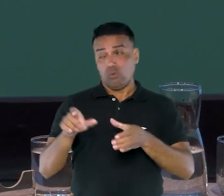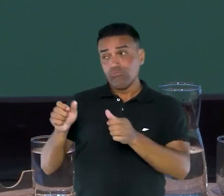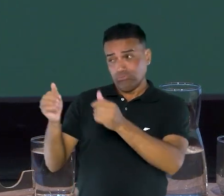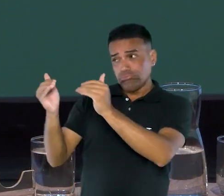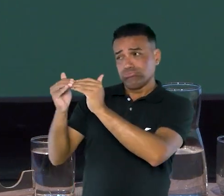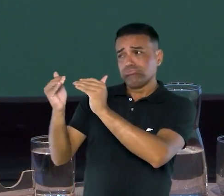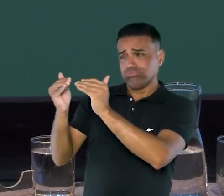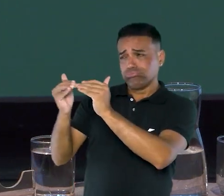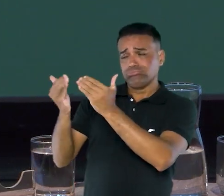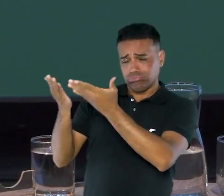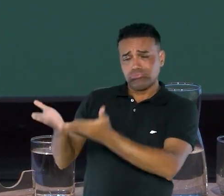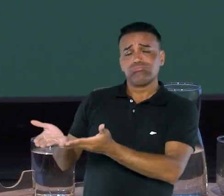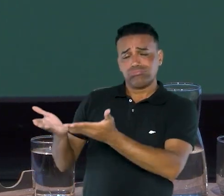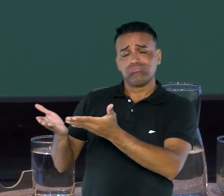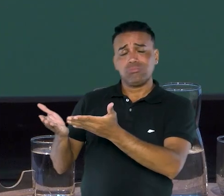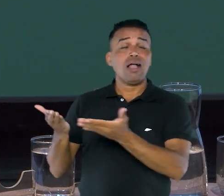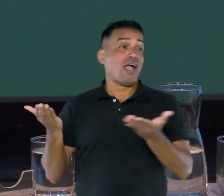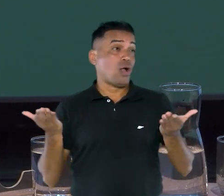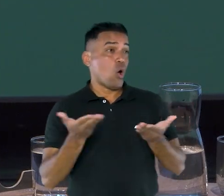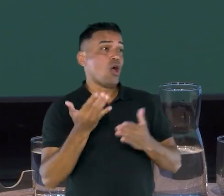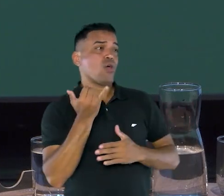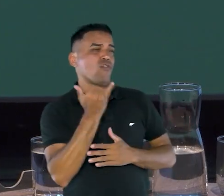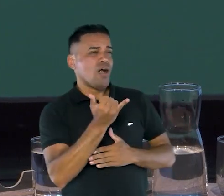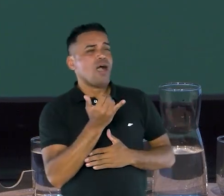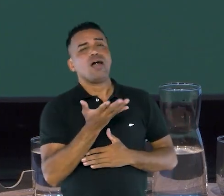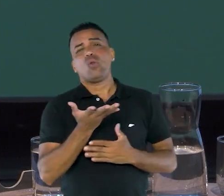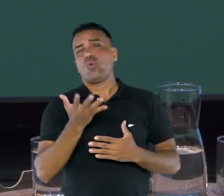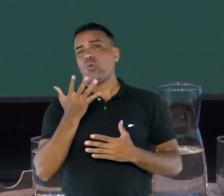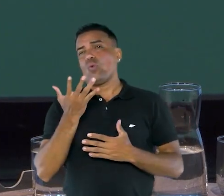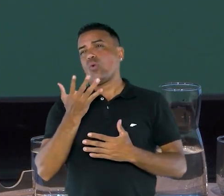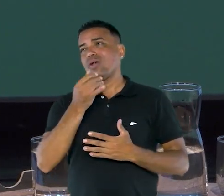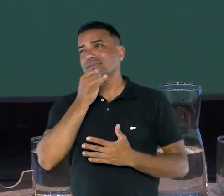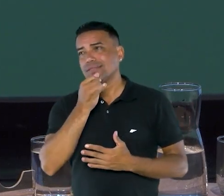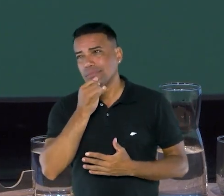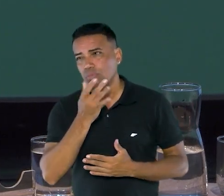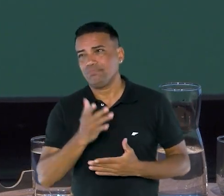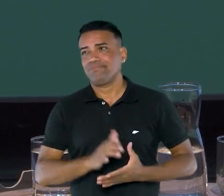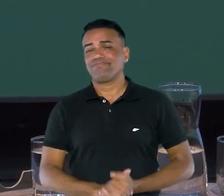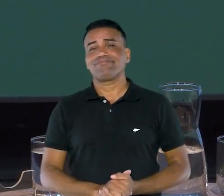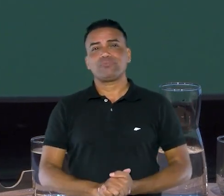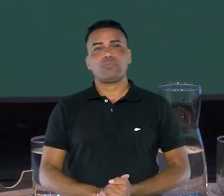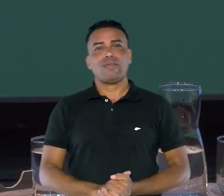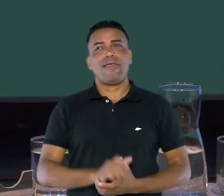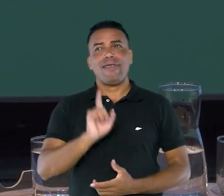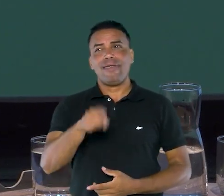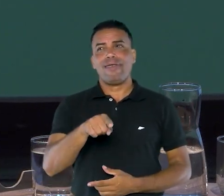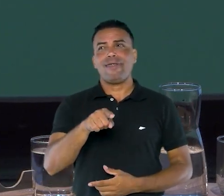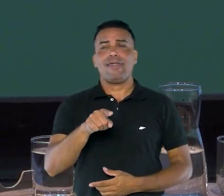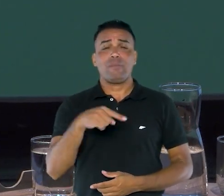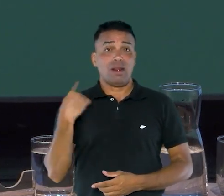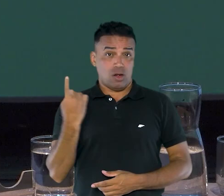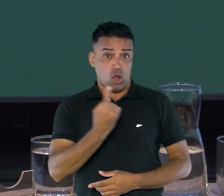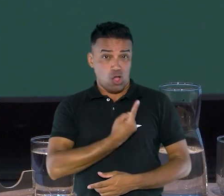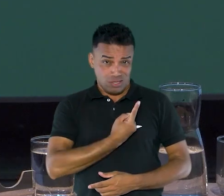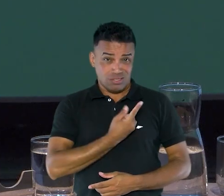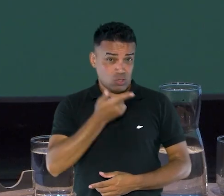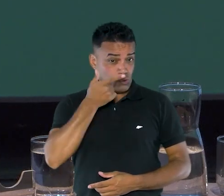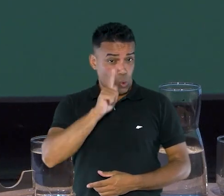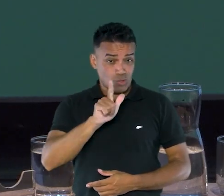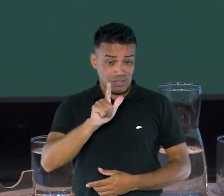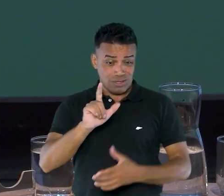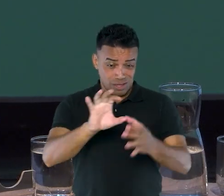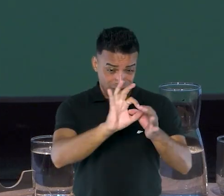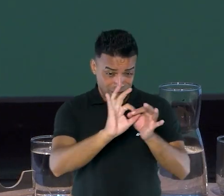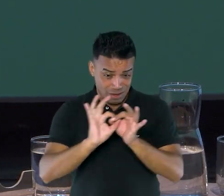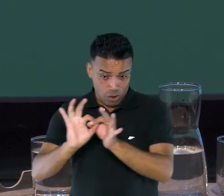totalmente contigo, Nurit. Agora, eu diria uma coisa que é assim, para a gente conseguir